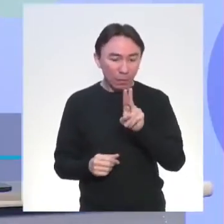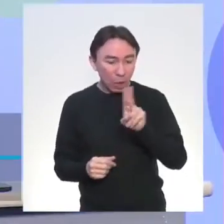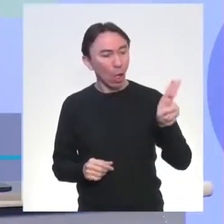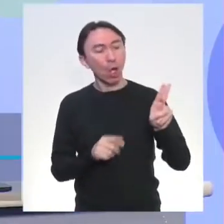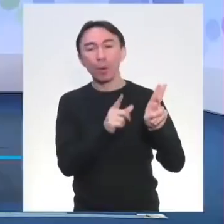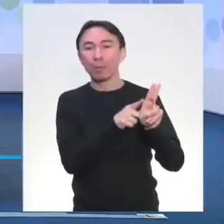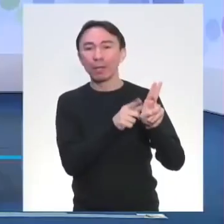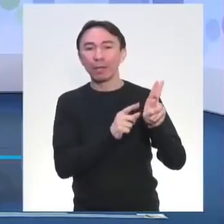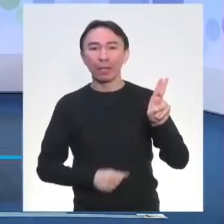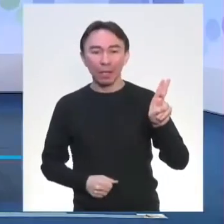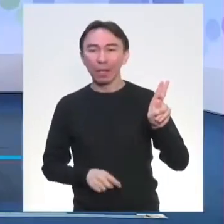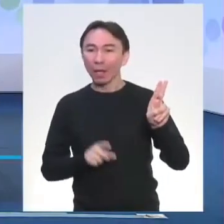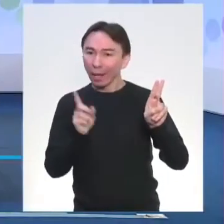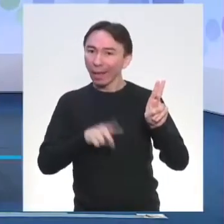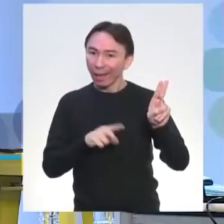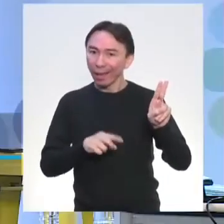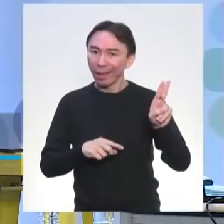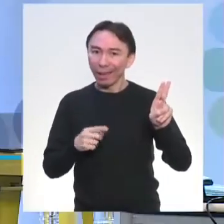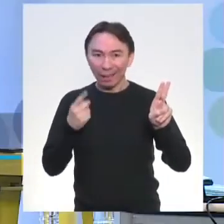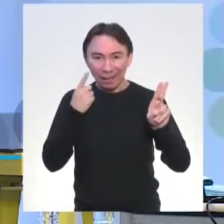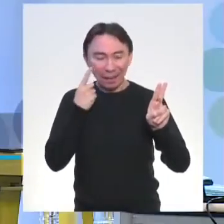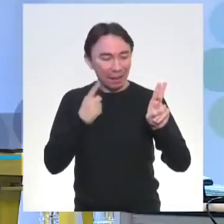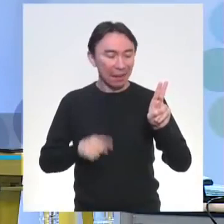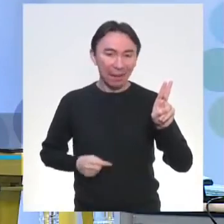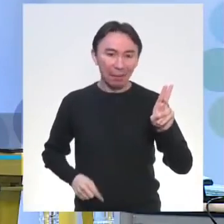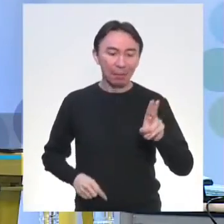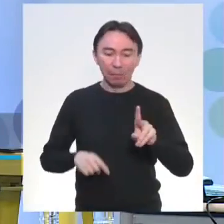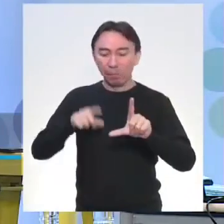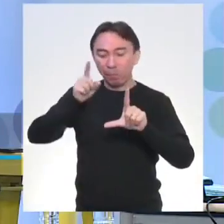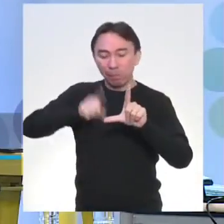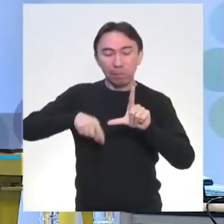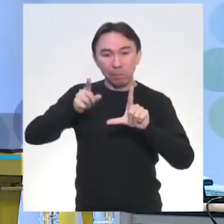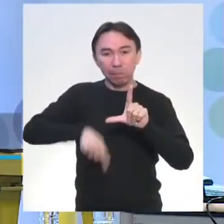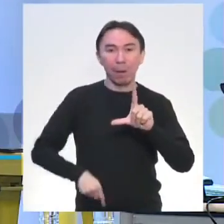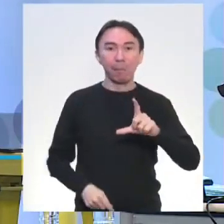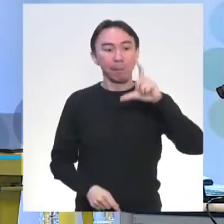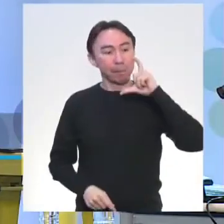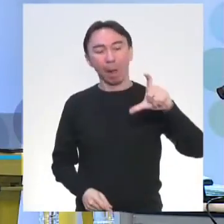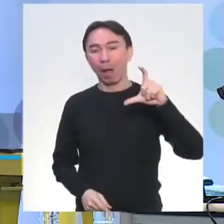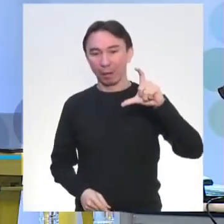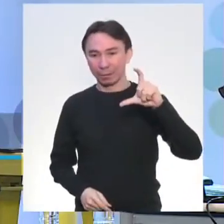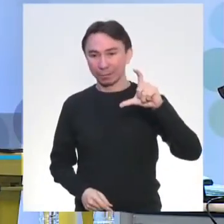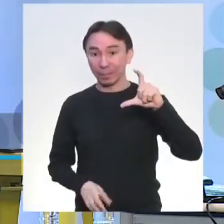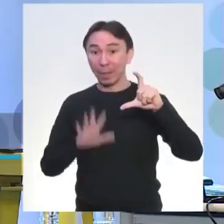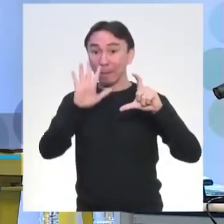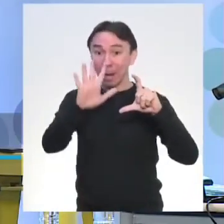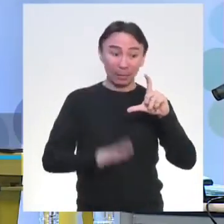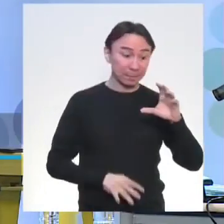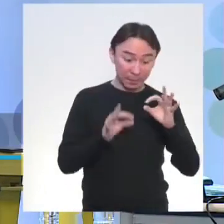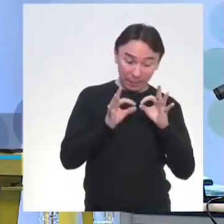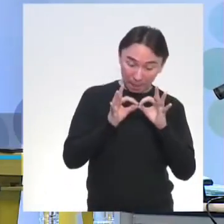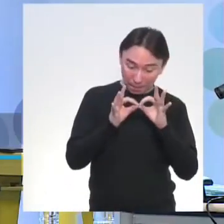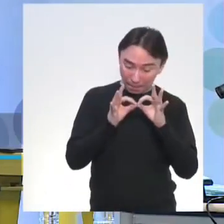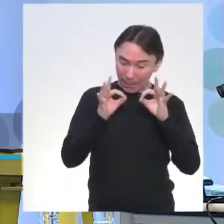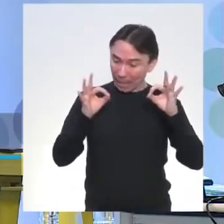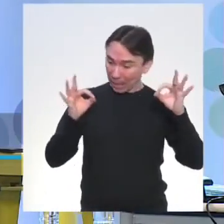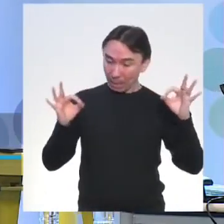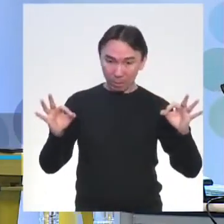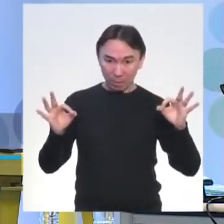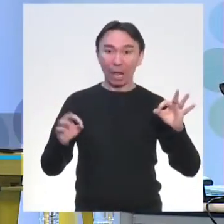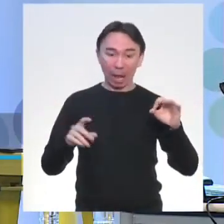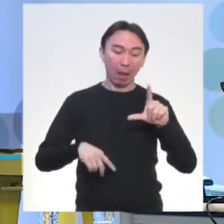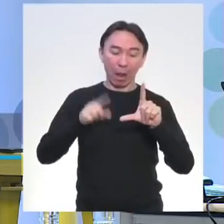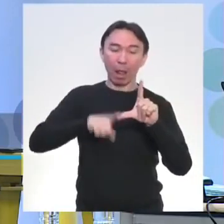Tony? Exatamente, né? Só os segmentos de retas e as retas a gente vai escrever com letra minúscula para diferenciar, para a gente saber do que a